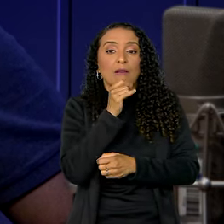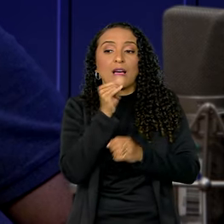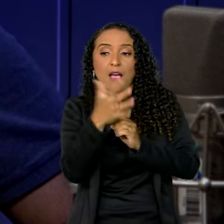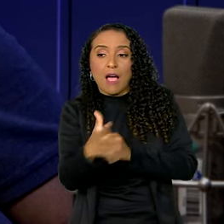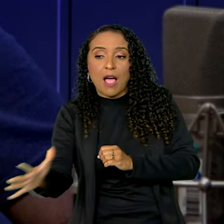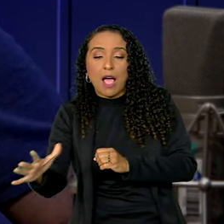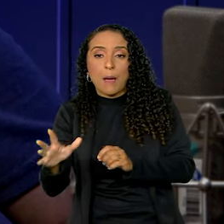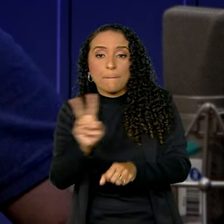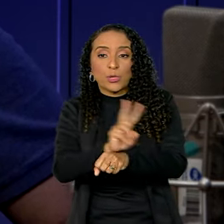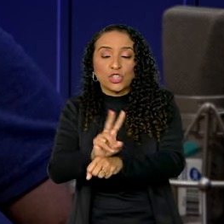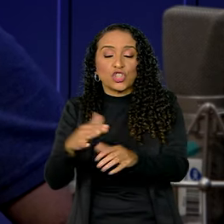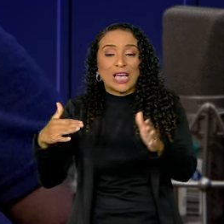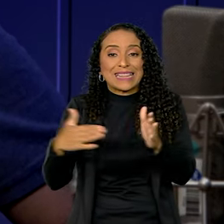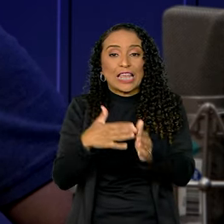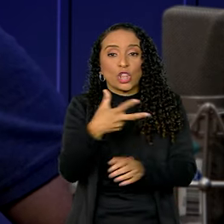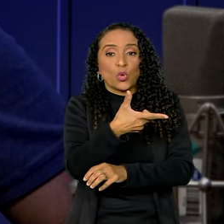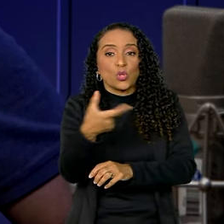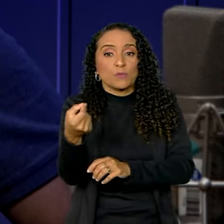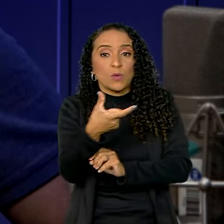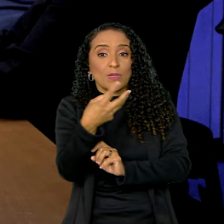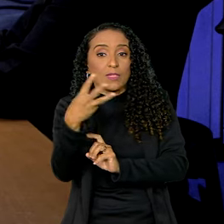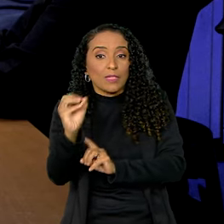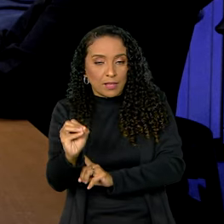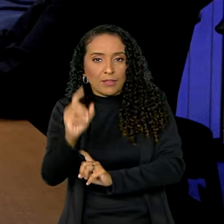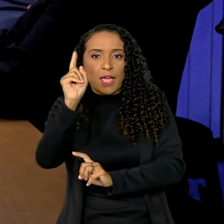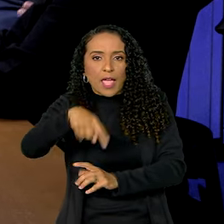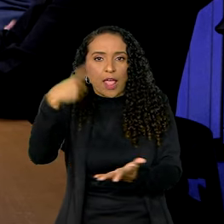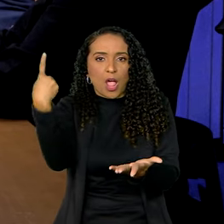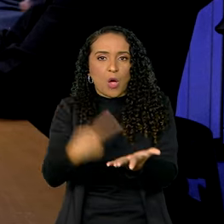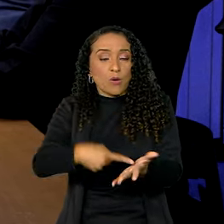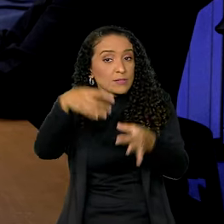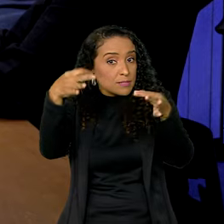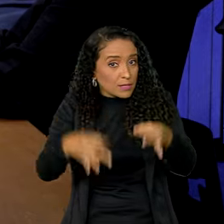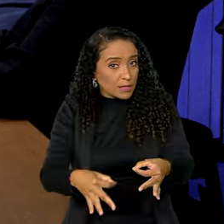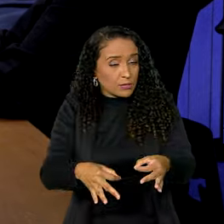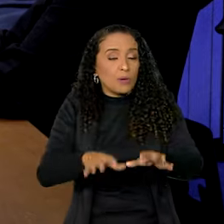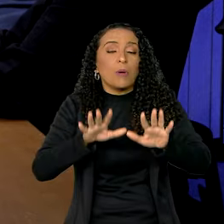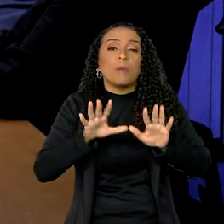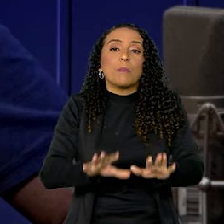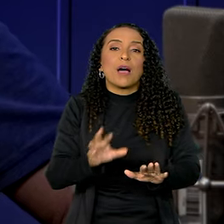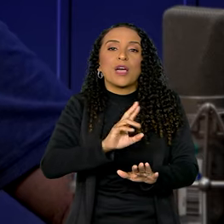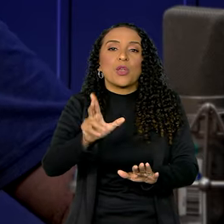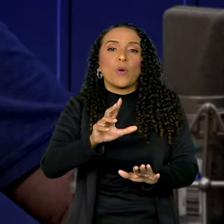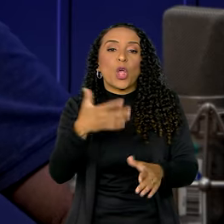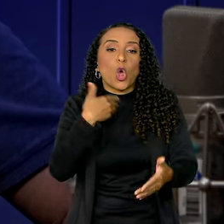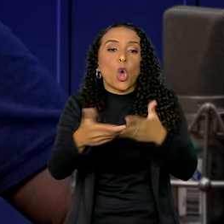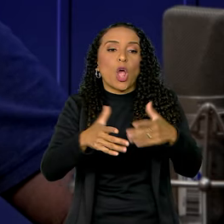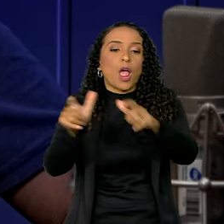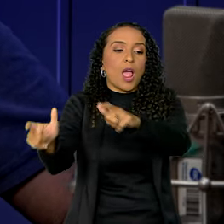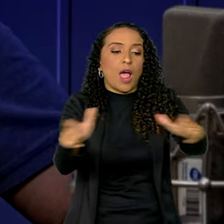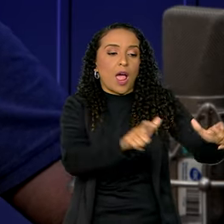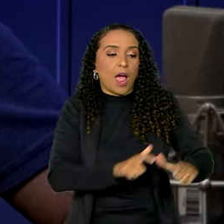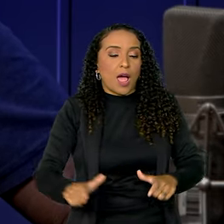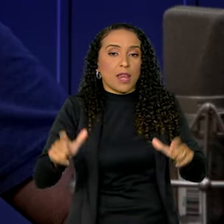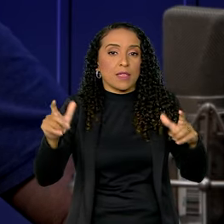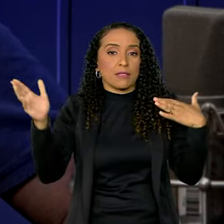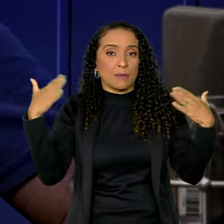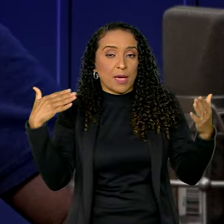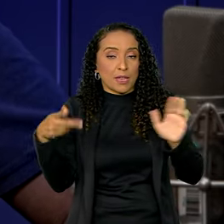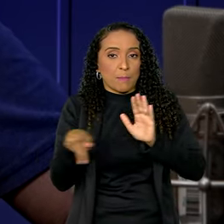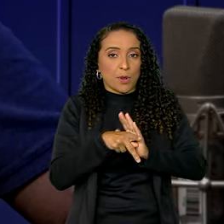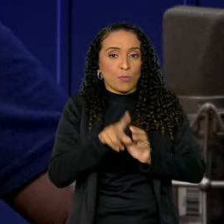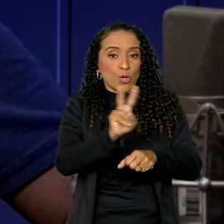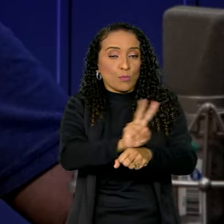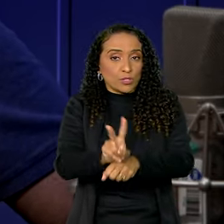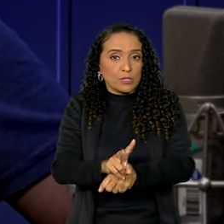protegidas até 2030 isso é um pacto uhum isso é um acordo só que não é qualquer área Marinha protegida é ela tem